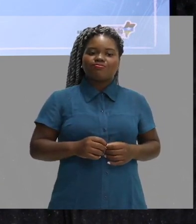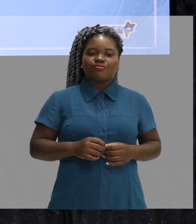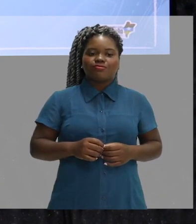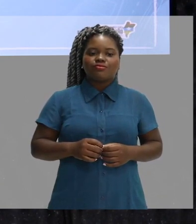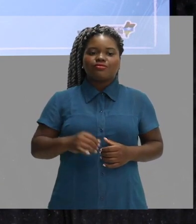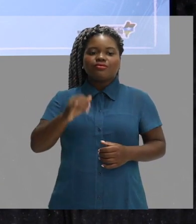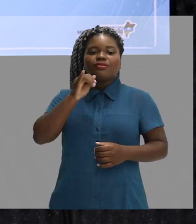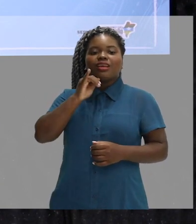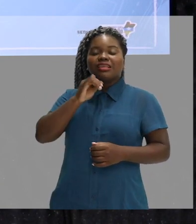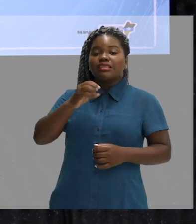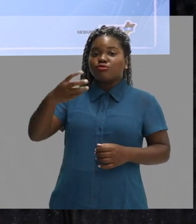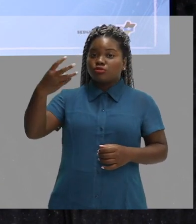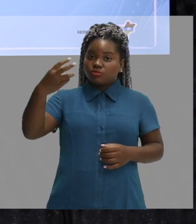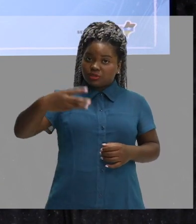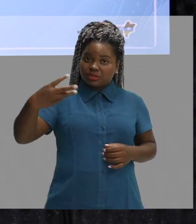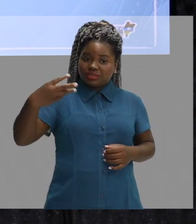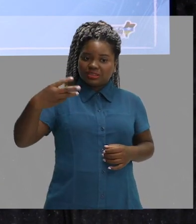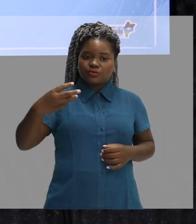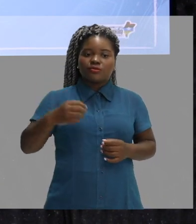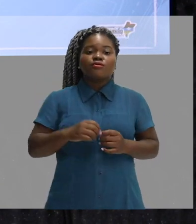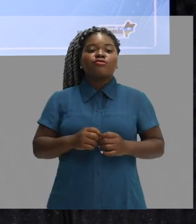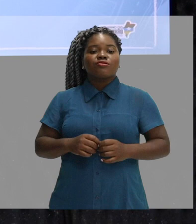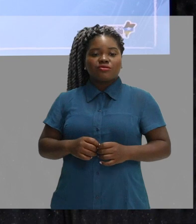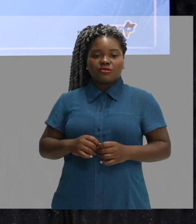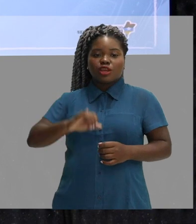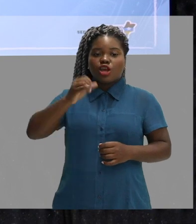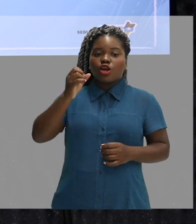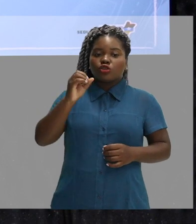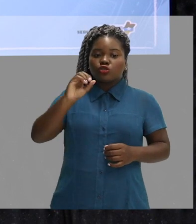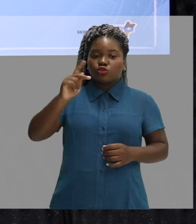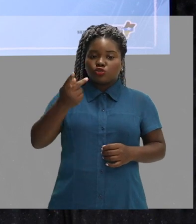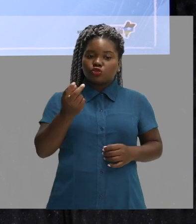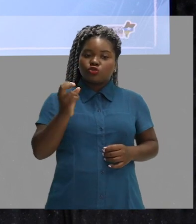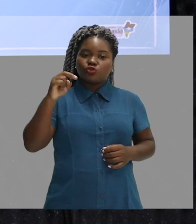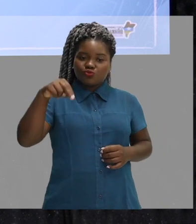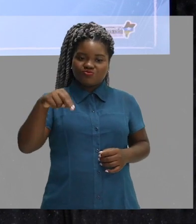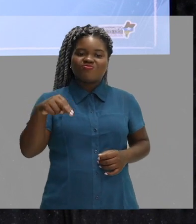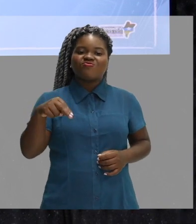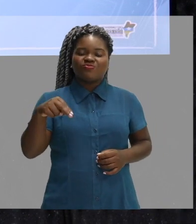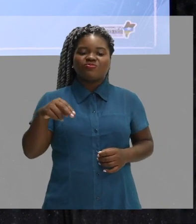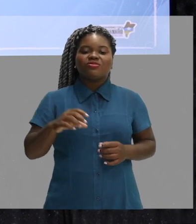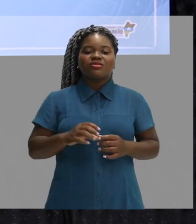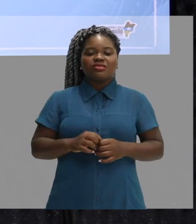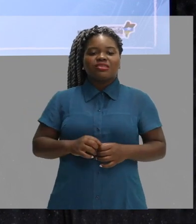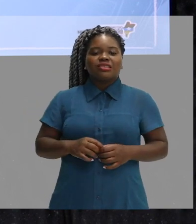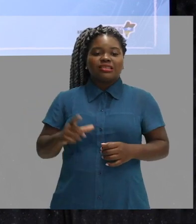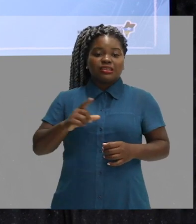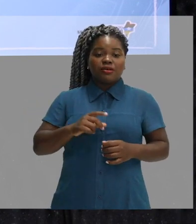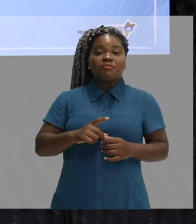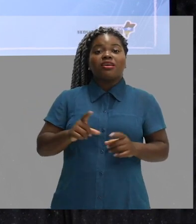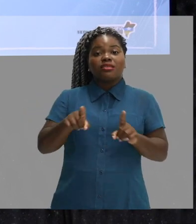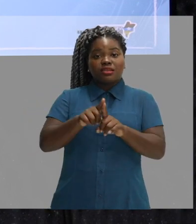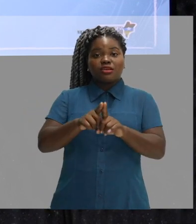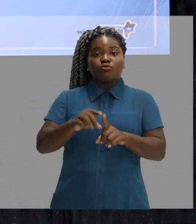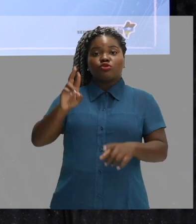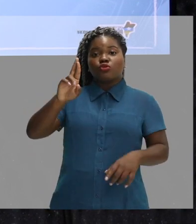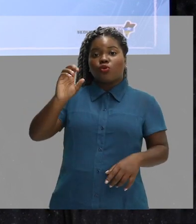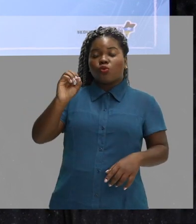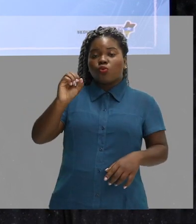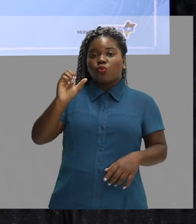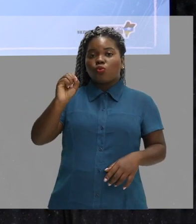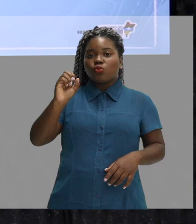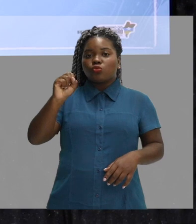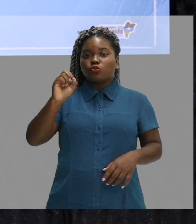democracia. Exemplo, o terceiro tópico, John Locke e o liberalismo político. O quarto, Rousseau e a